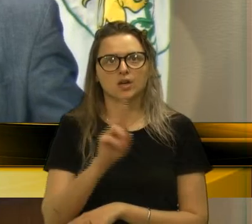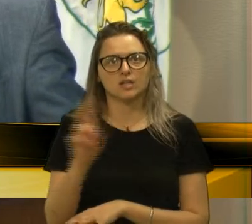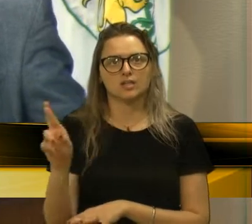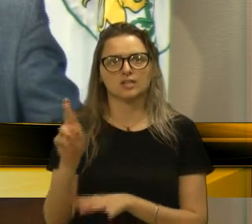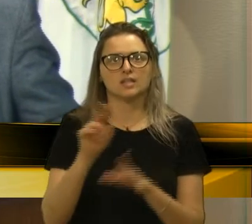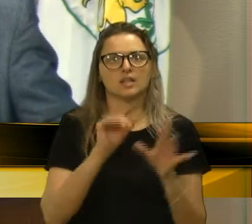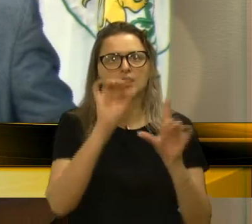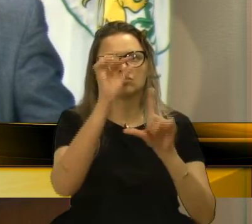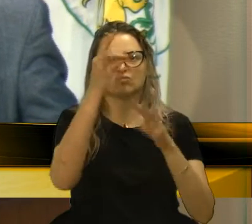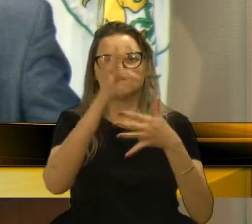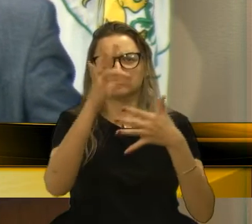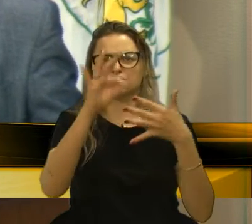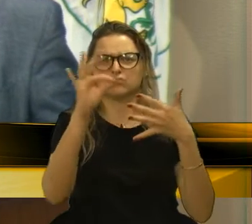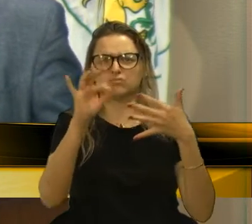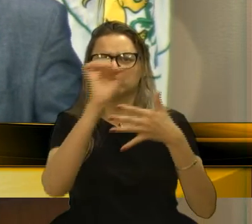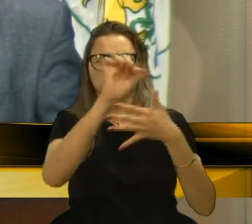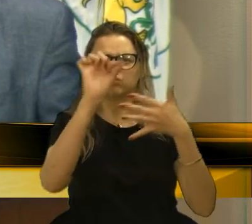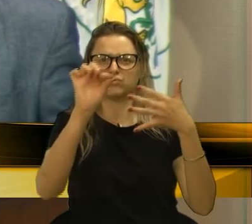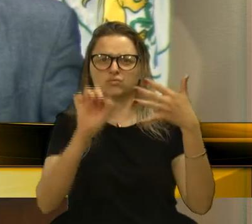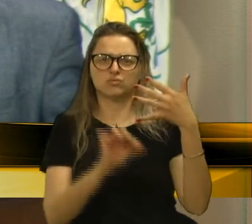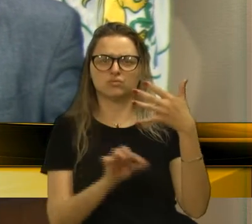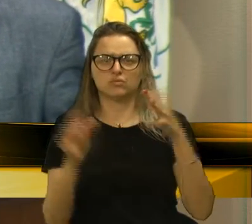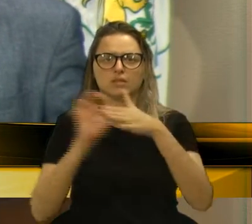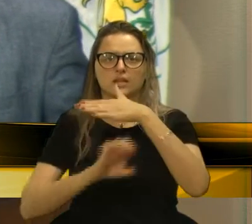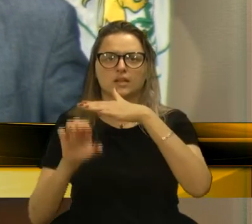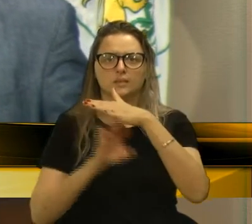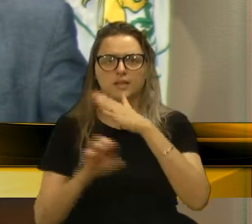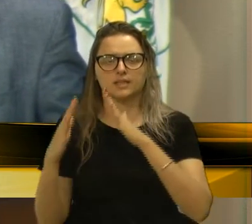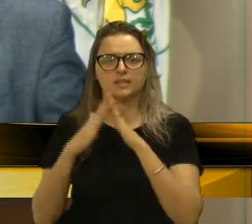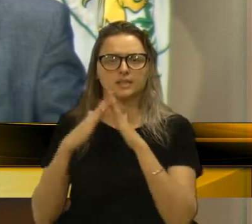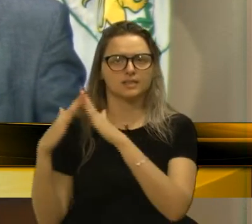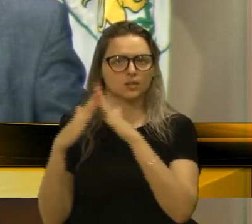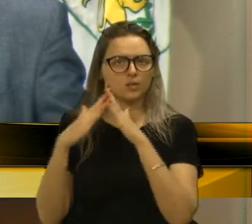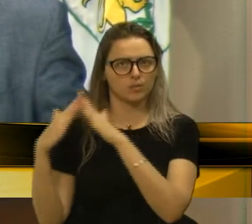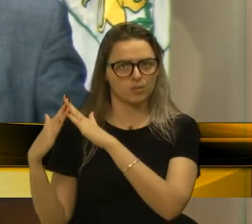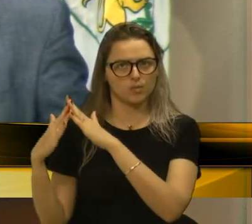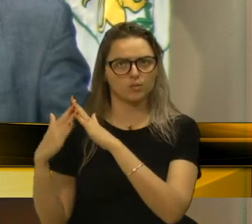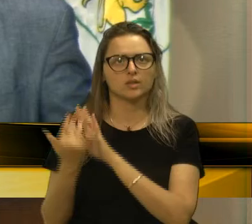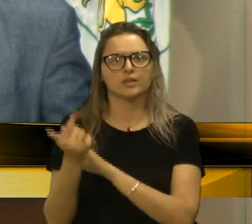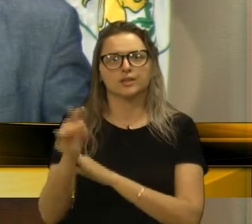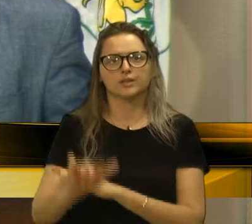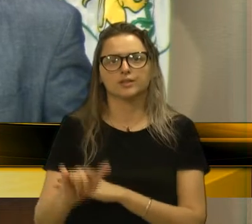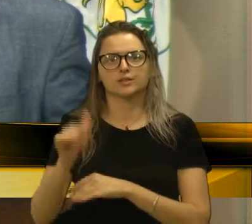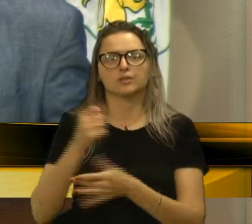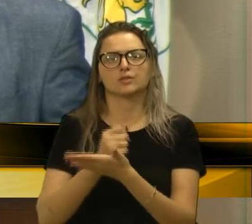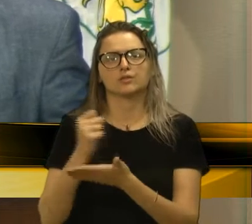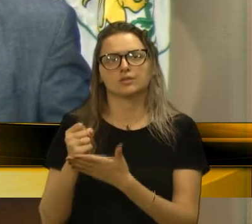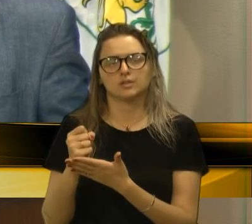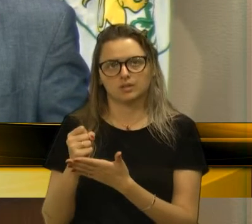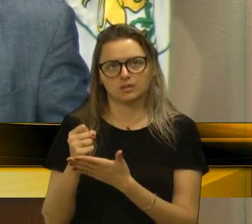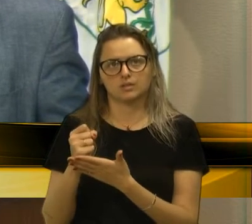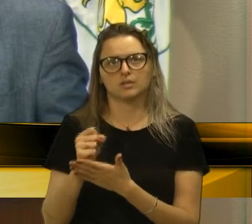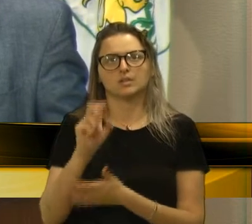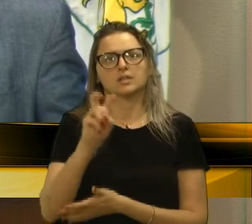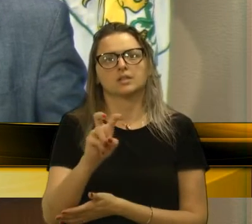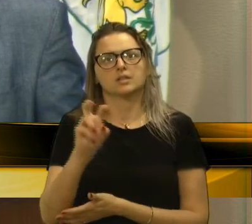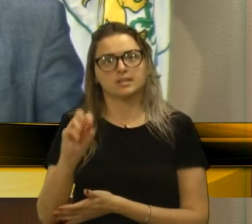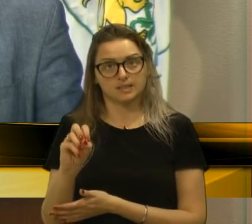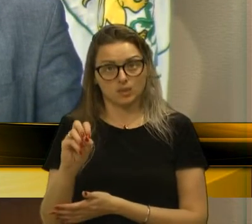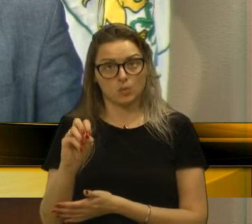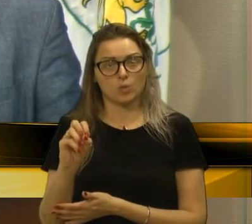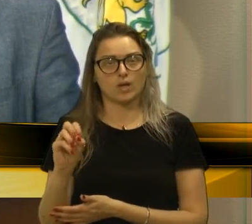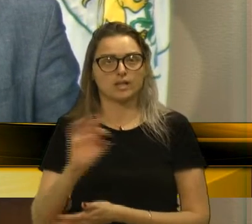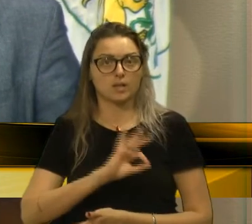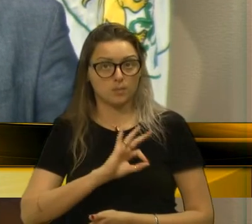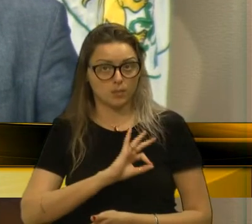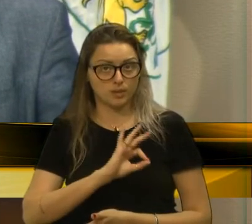de apontamentos, uma série de problemas contra essa empresa em São Leopoldo, e mesmo assim foi renovado o contrato. Tem 50 agentes da Polícia